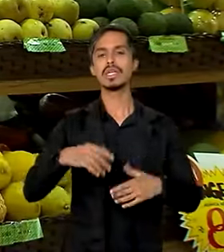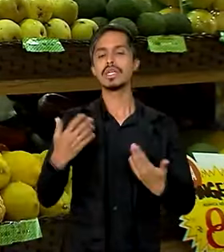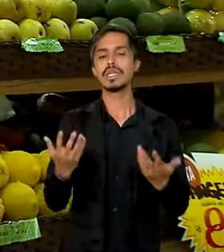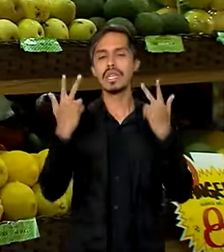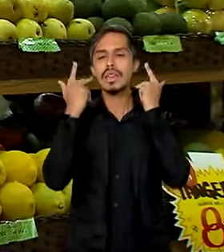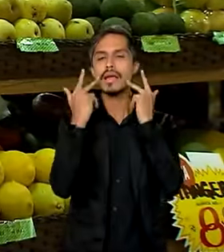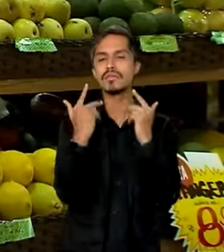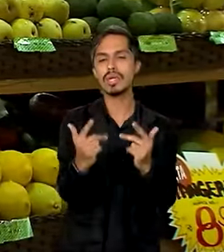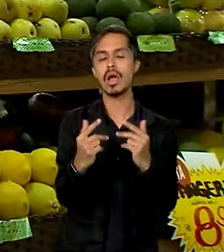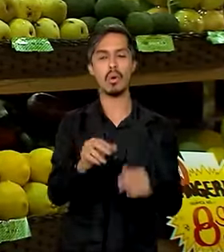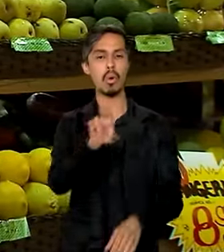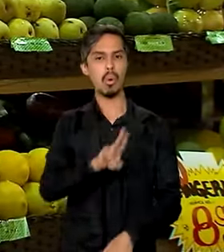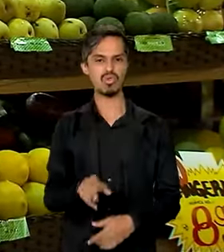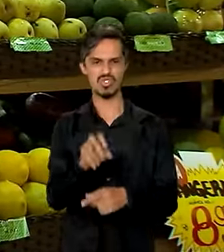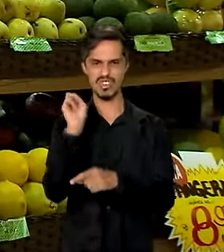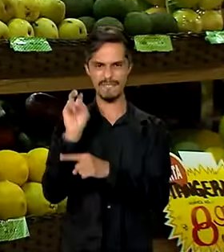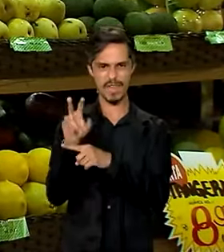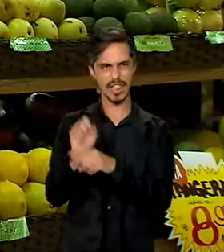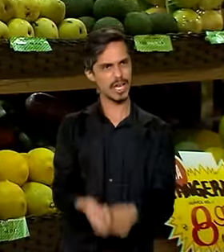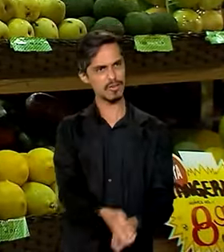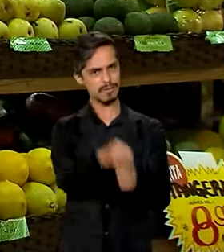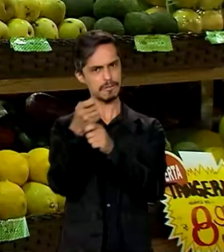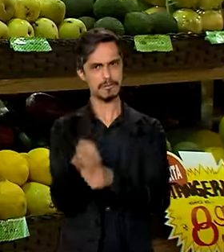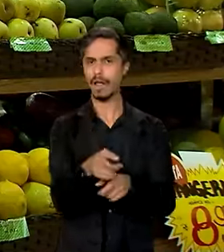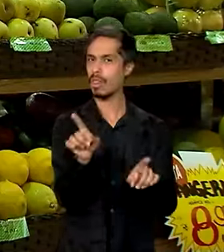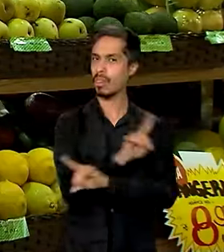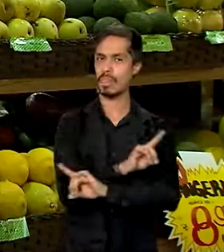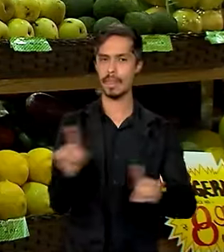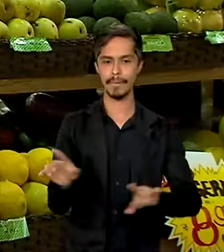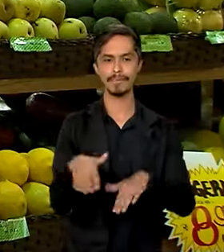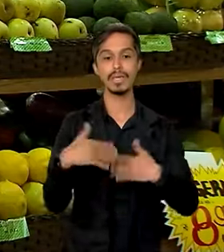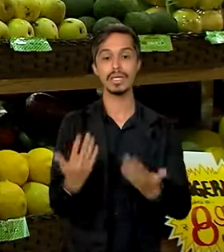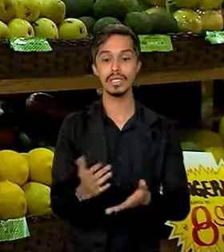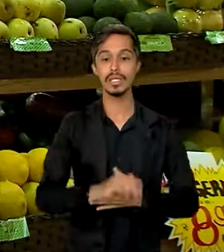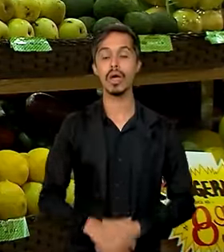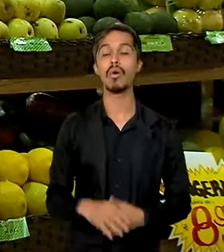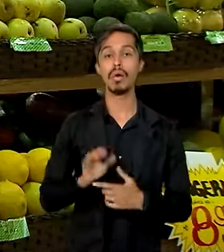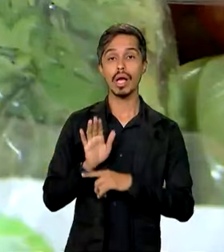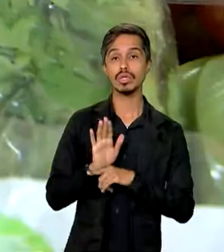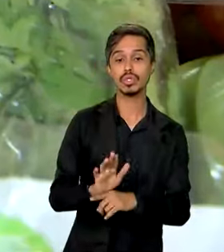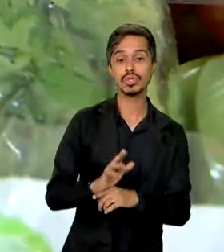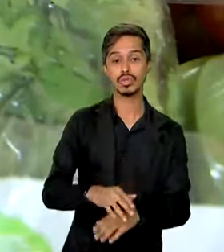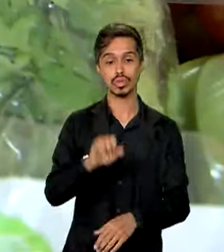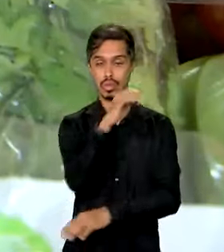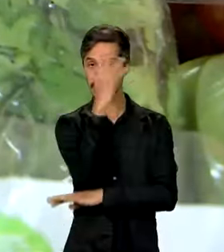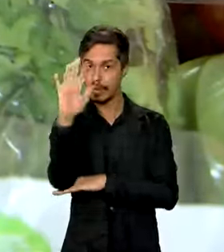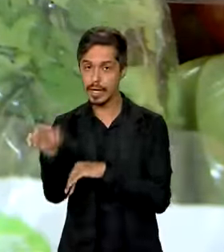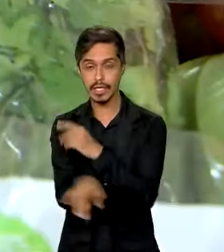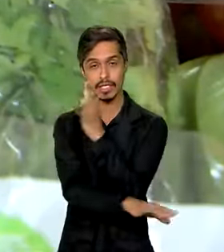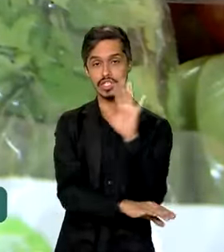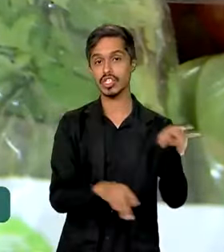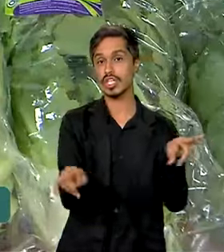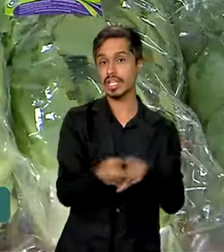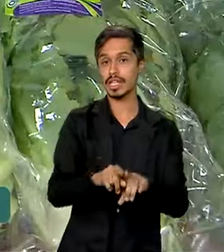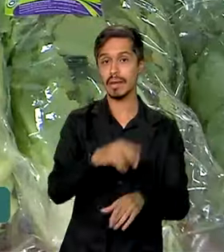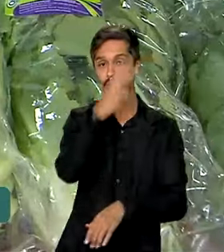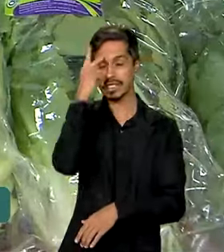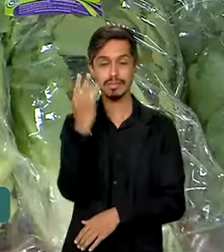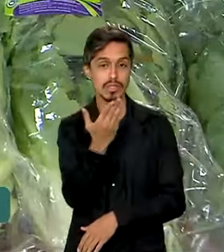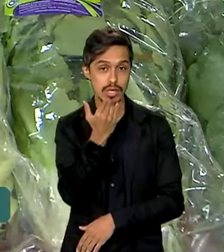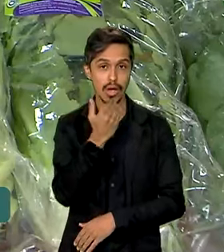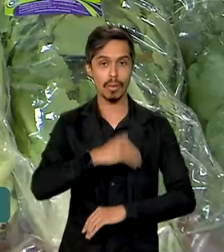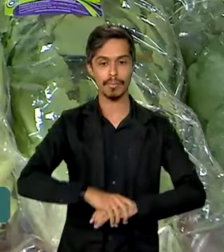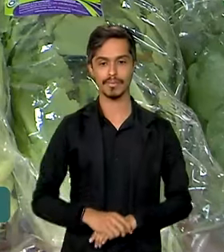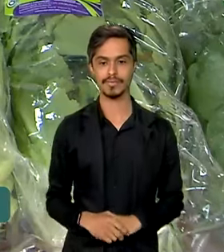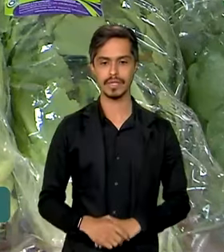do agrotóxico. Vantagem para quem consome e também para o meio ambiente. Para que um produto possa ser rotulado e